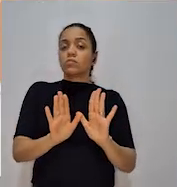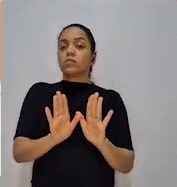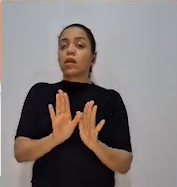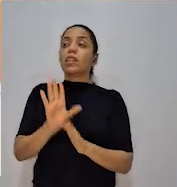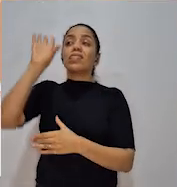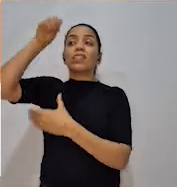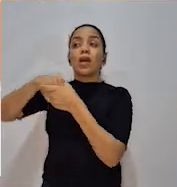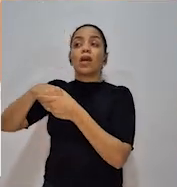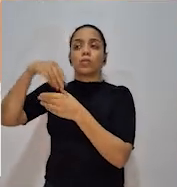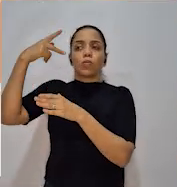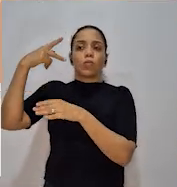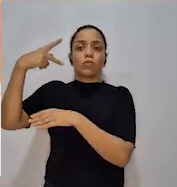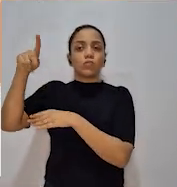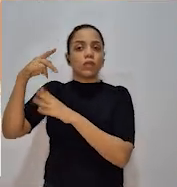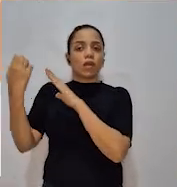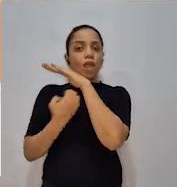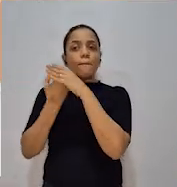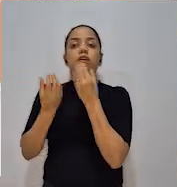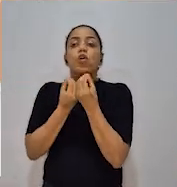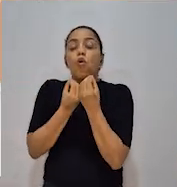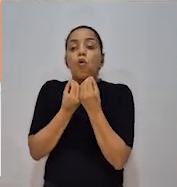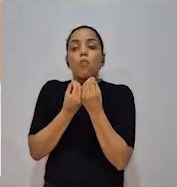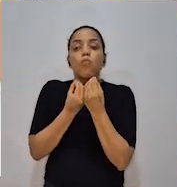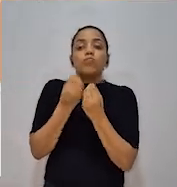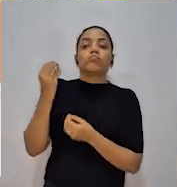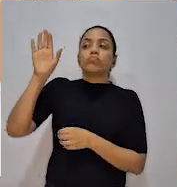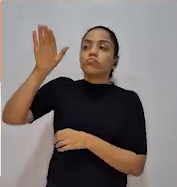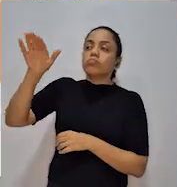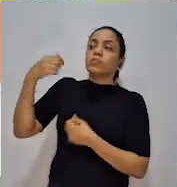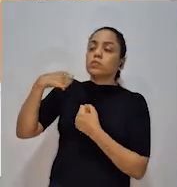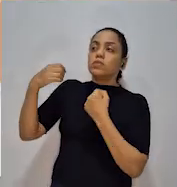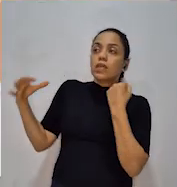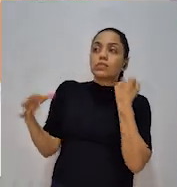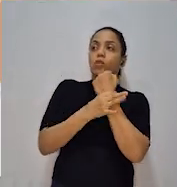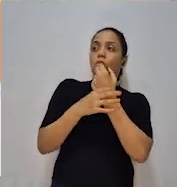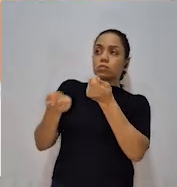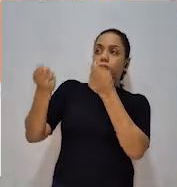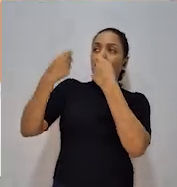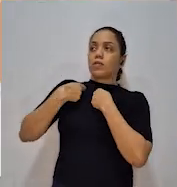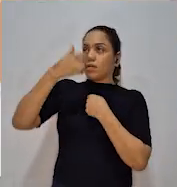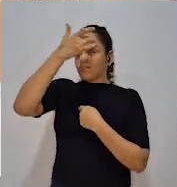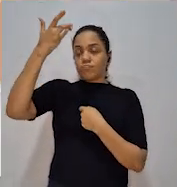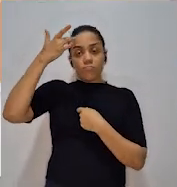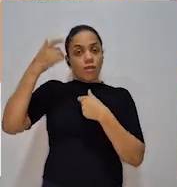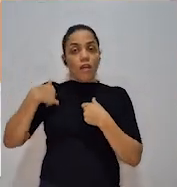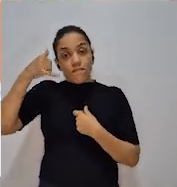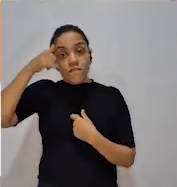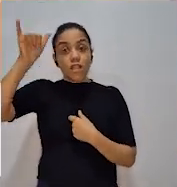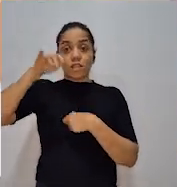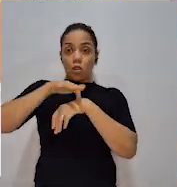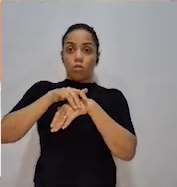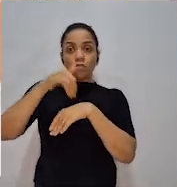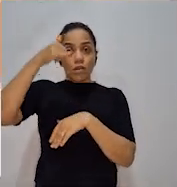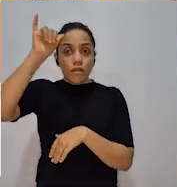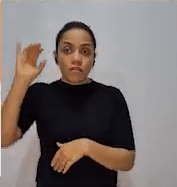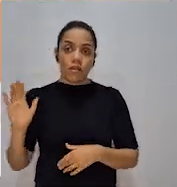estratégia como é que eu cuido, como eu crio, inclusive, ambientes de segurança psicológica, as pessoas não adoeçam, porque tem que ser